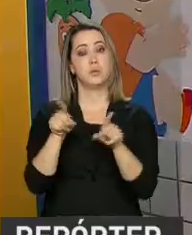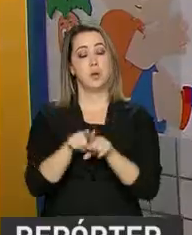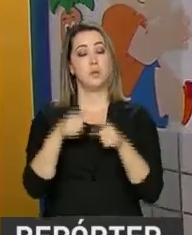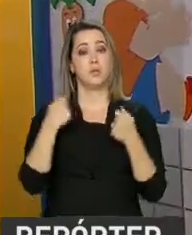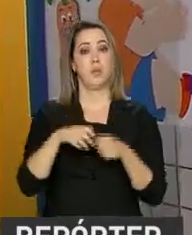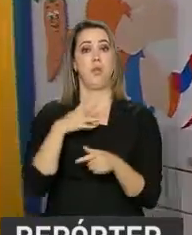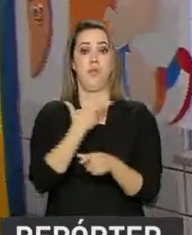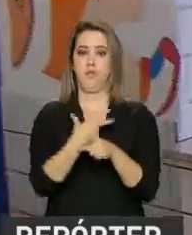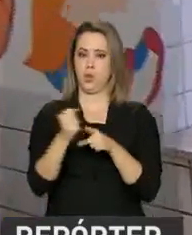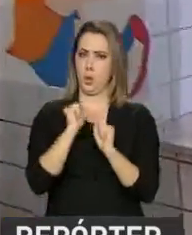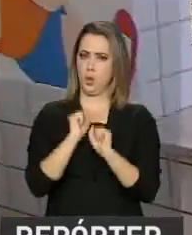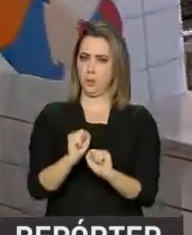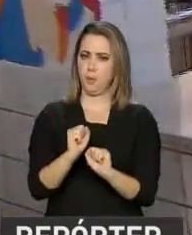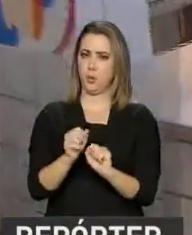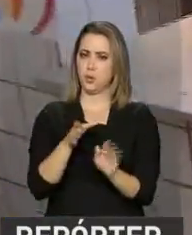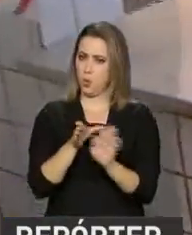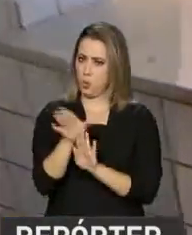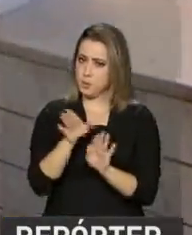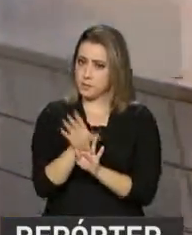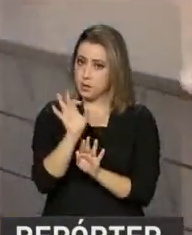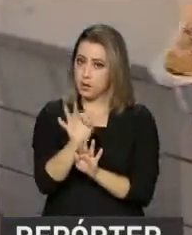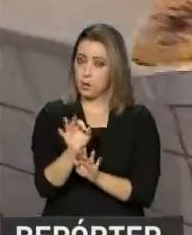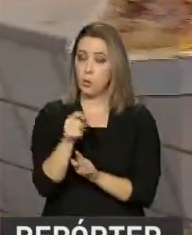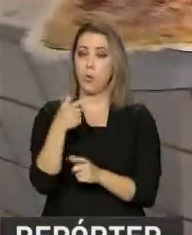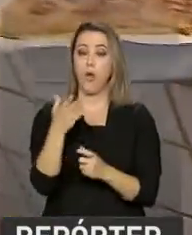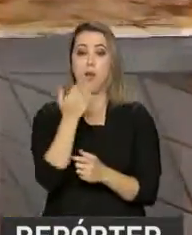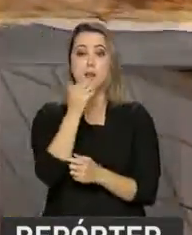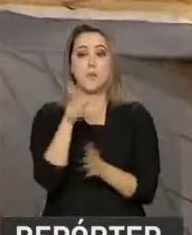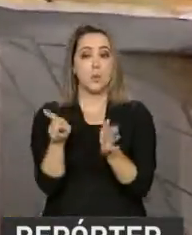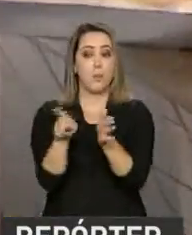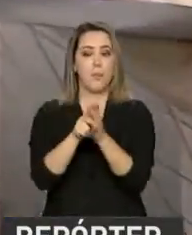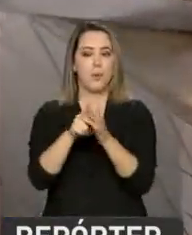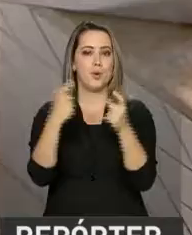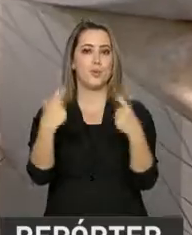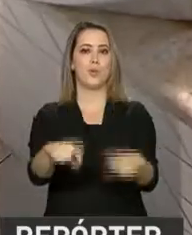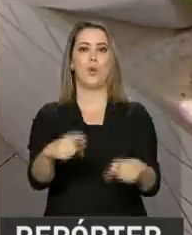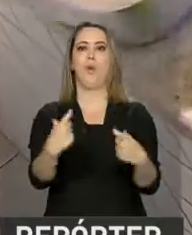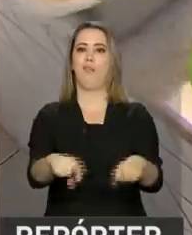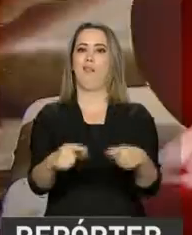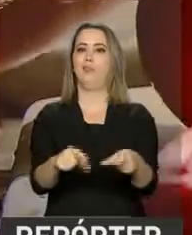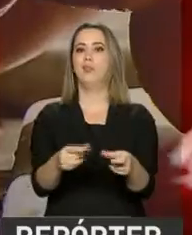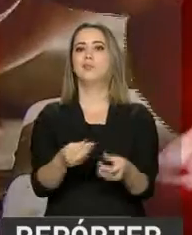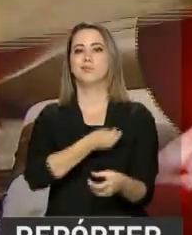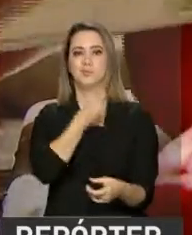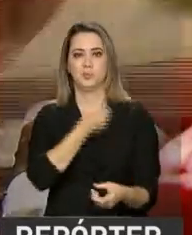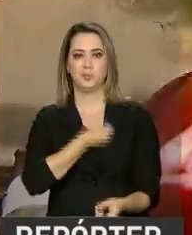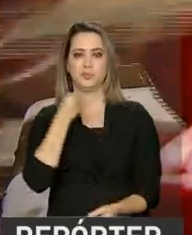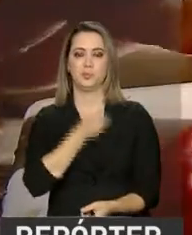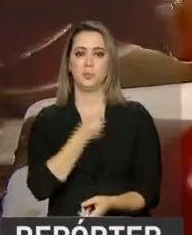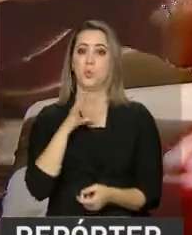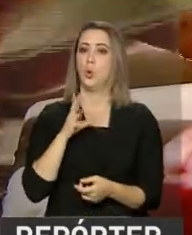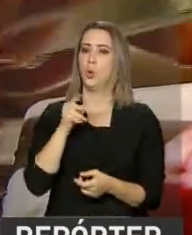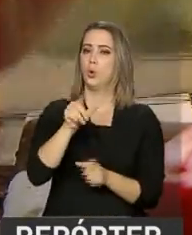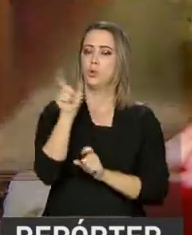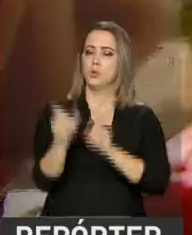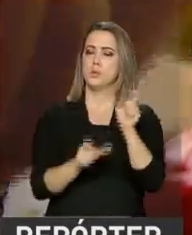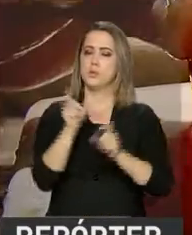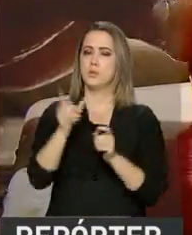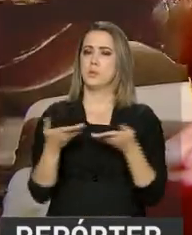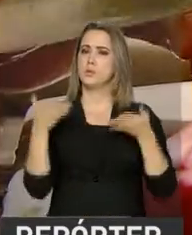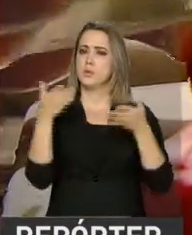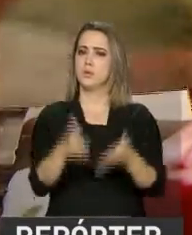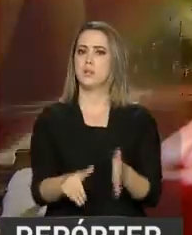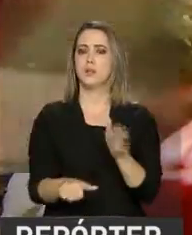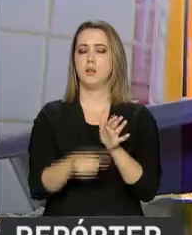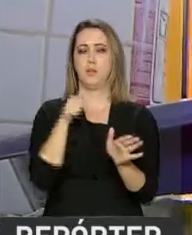vitória, uma das dicas é usar alimentos locais, produzidos pela agricultura familiar. Todas as merendeiras que passarem